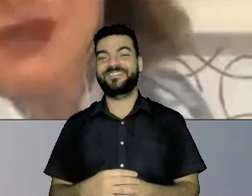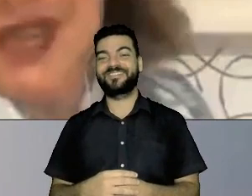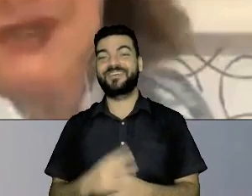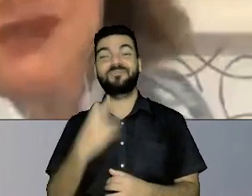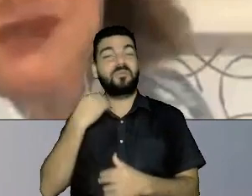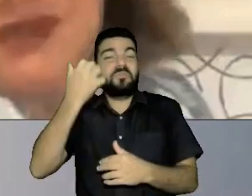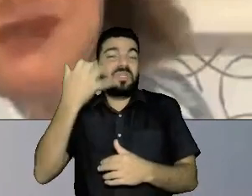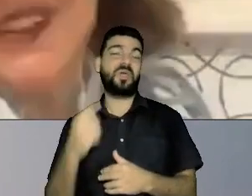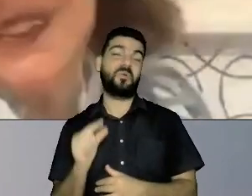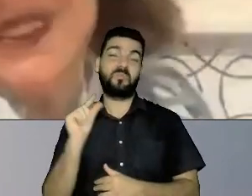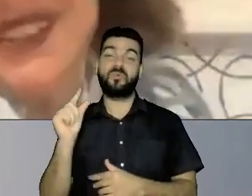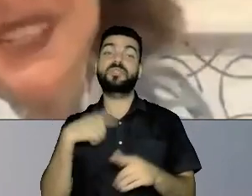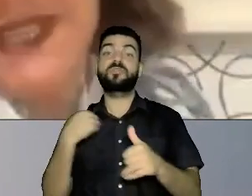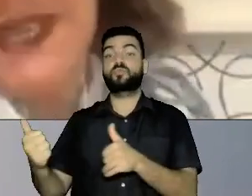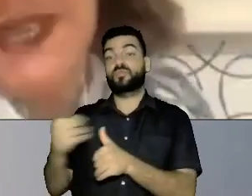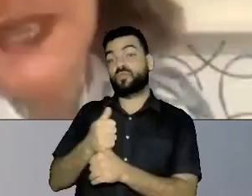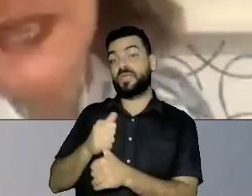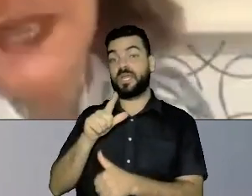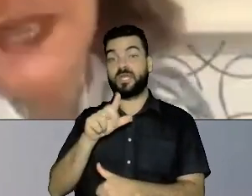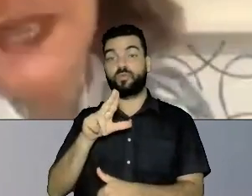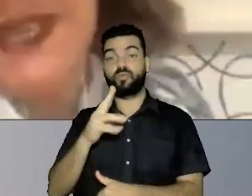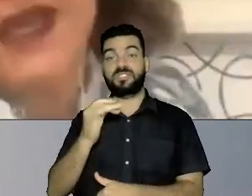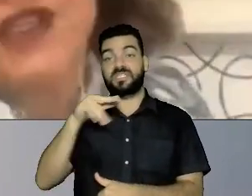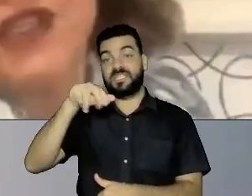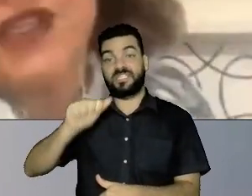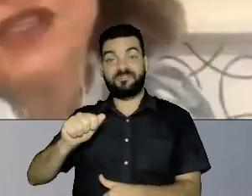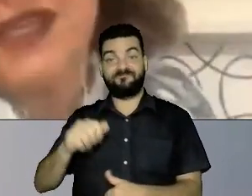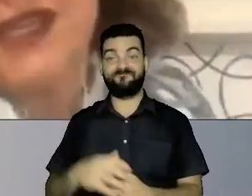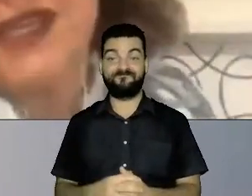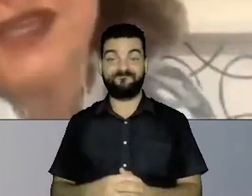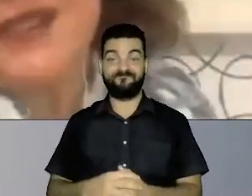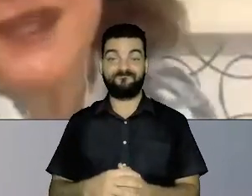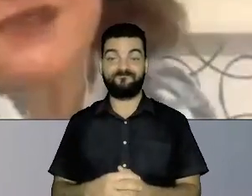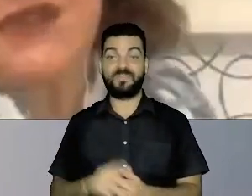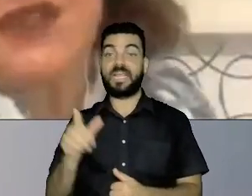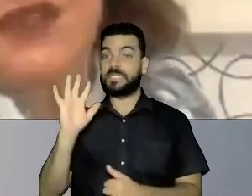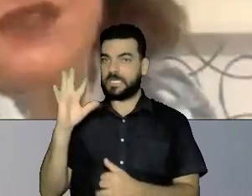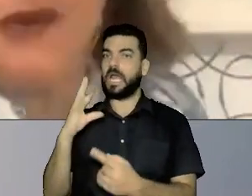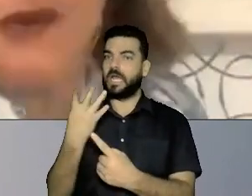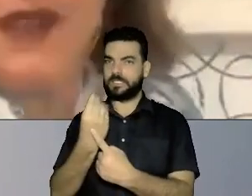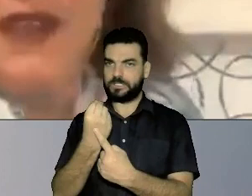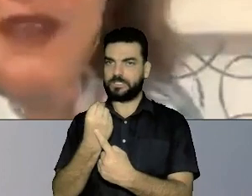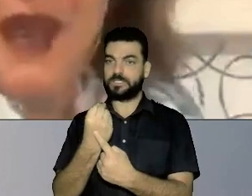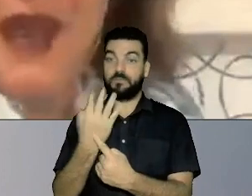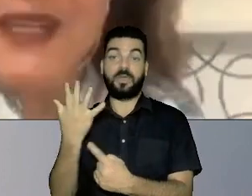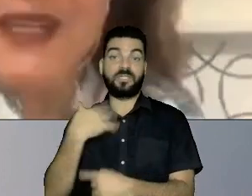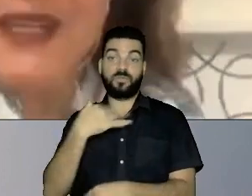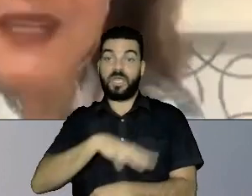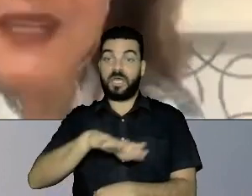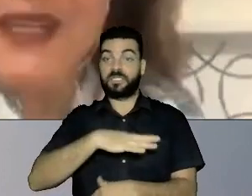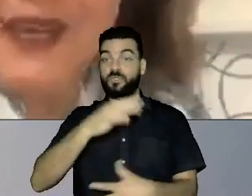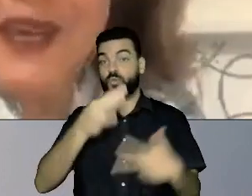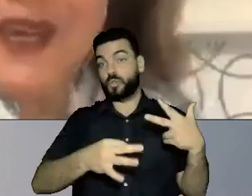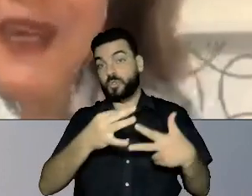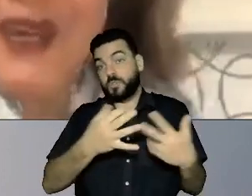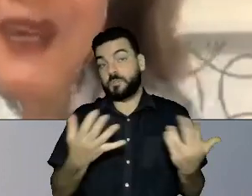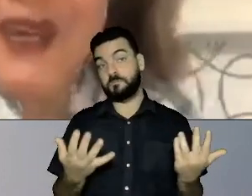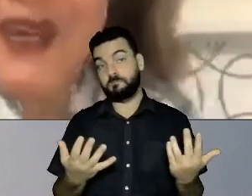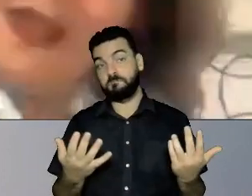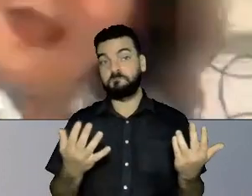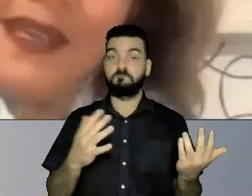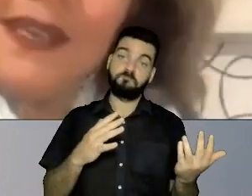para substituir a Luciana, como eu disse, a Luciana Godoy, que é artista, e nós da área jurídica, embora às vezes